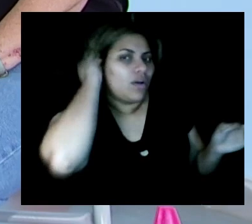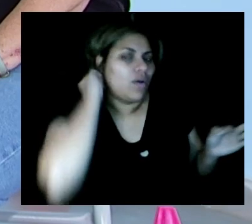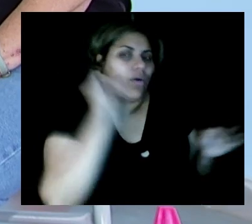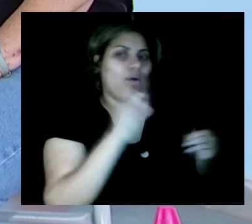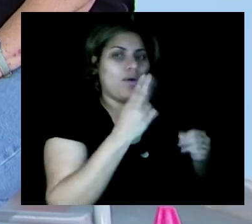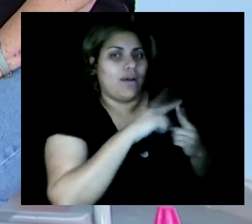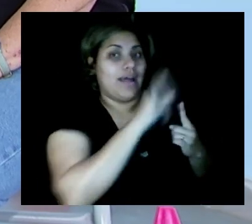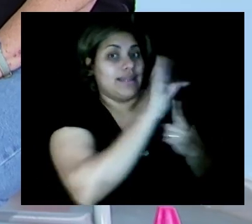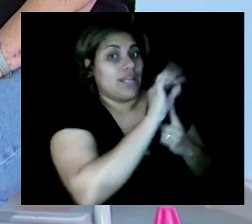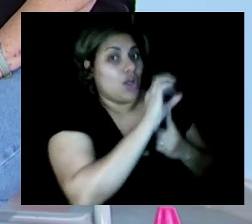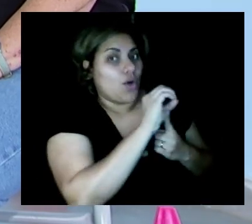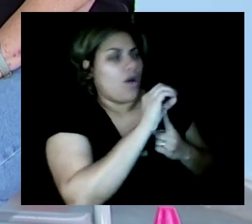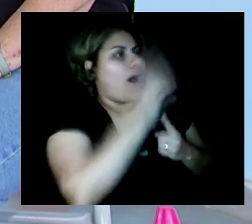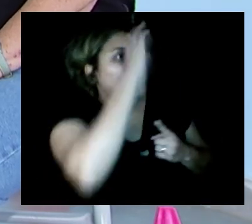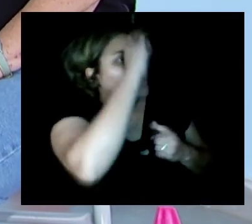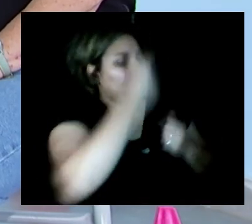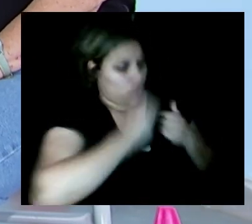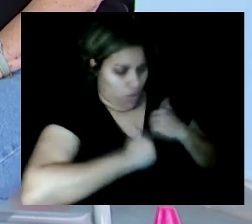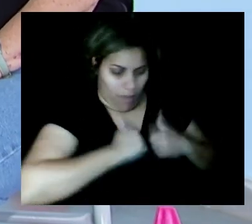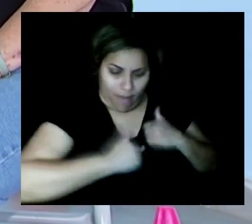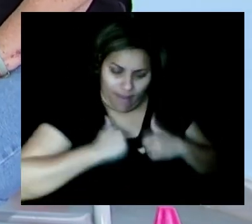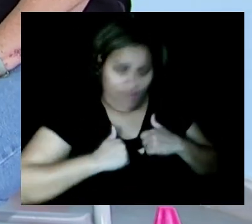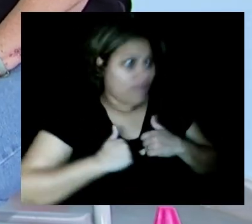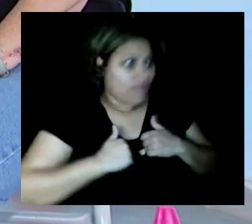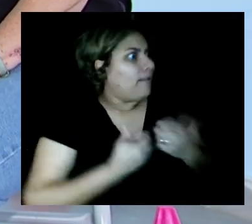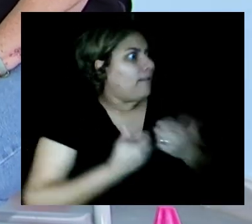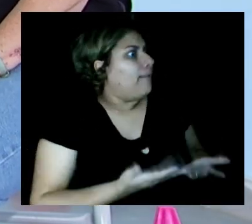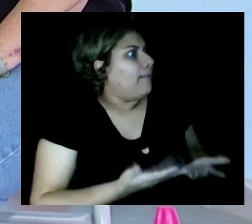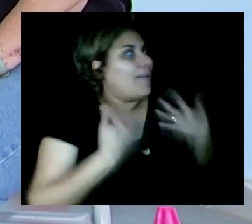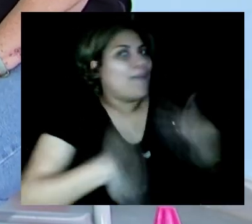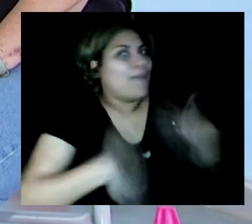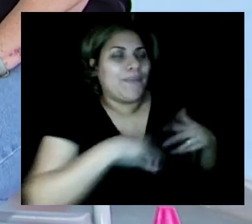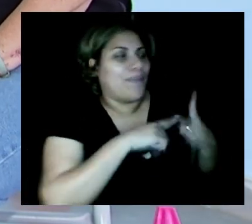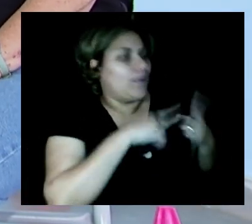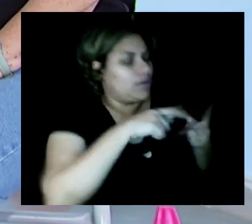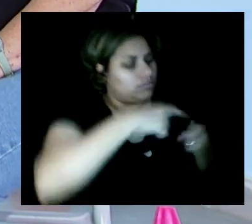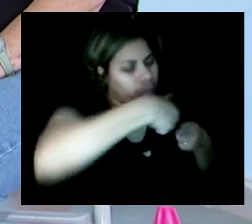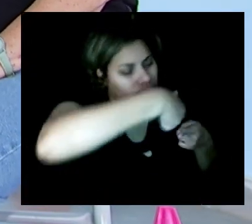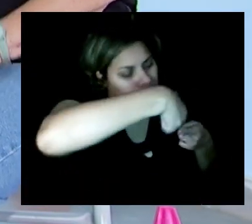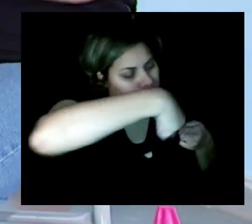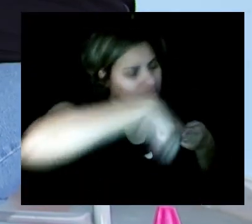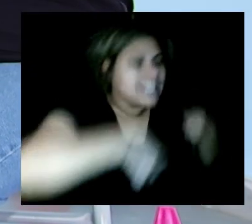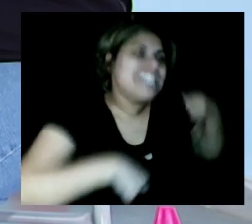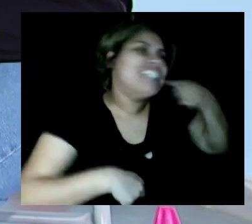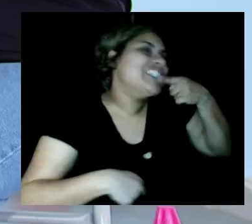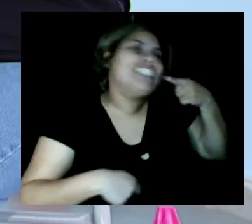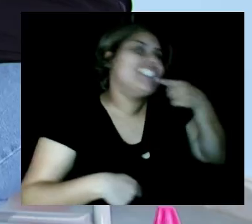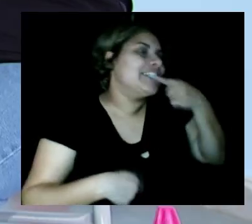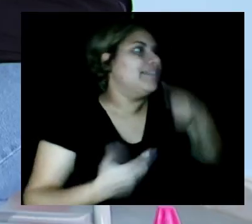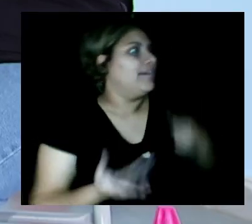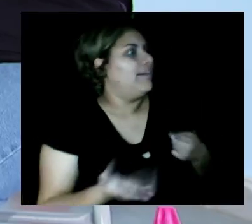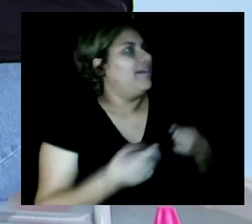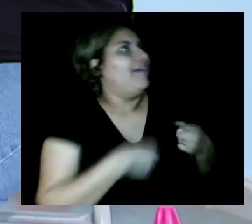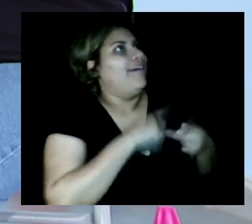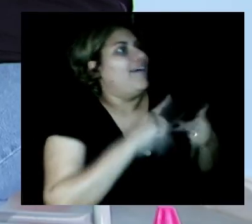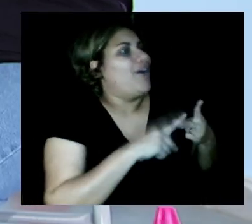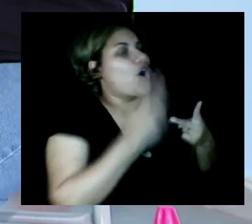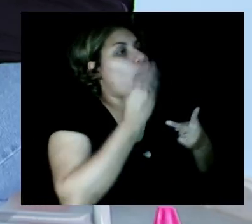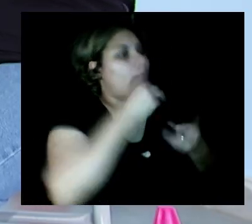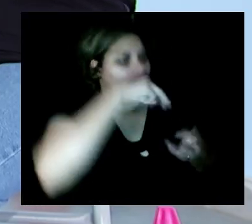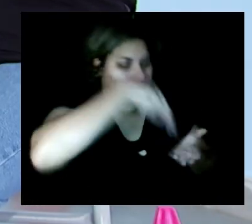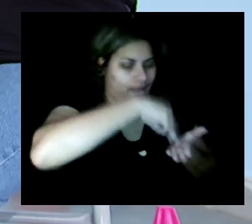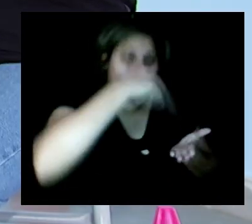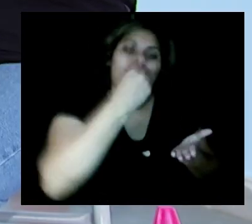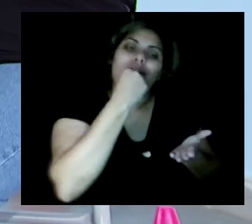tomar banho. Que legal. Aprendeu a escovar o dente, aprendeu a comer de garfo e faca,